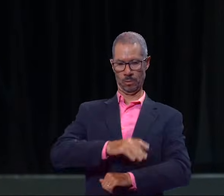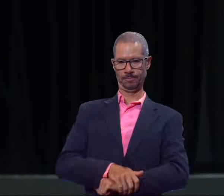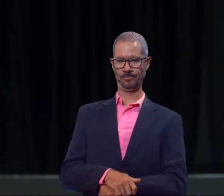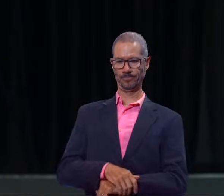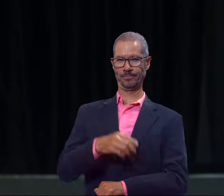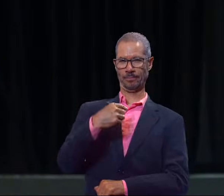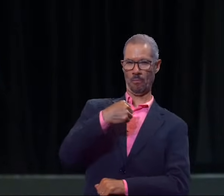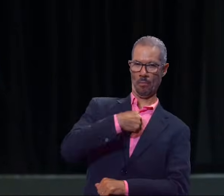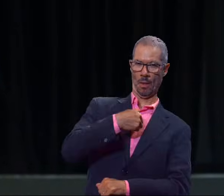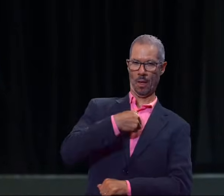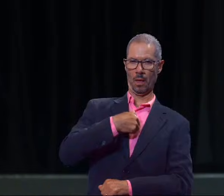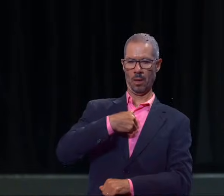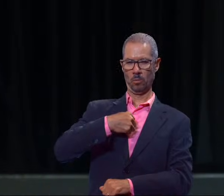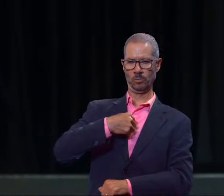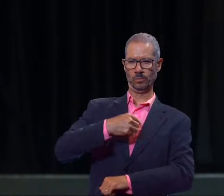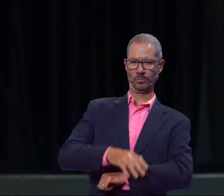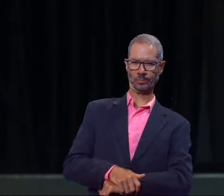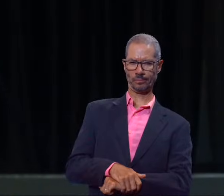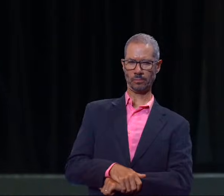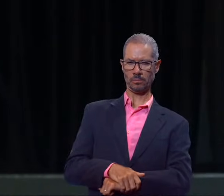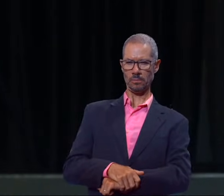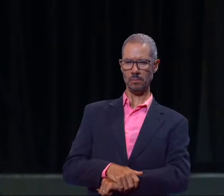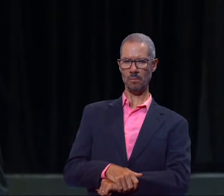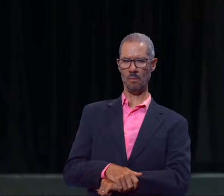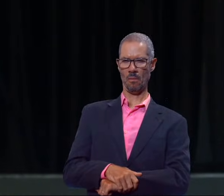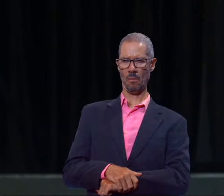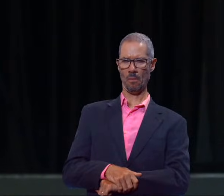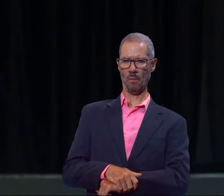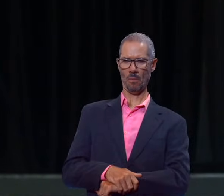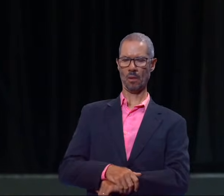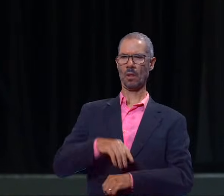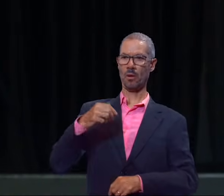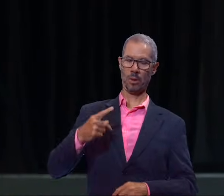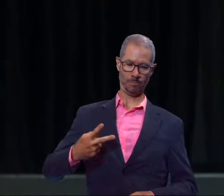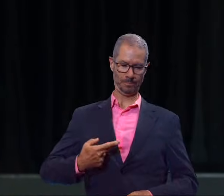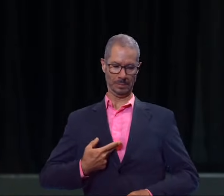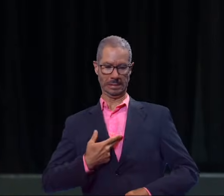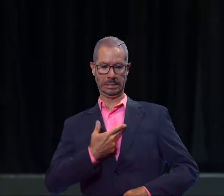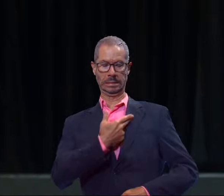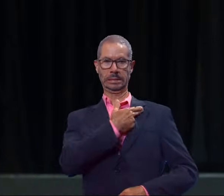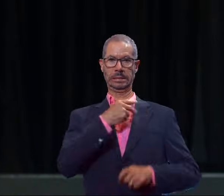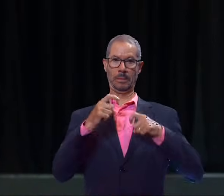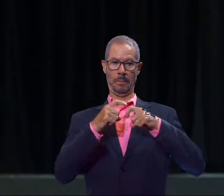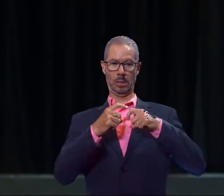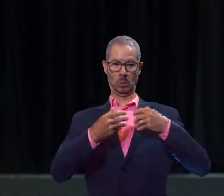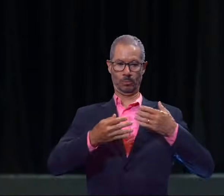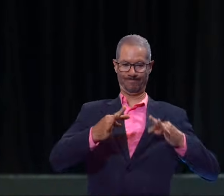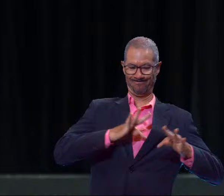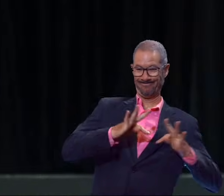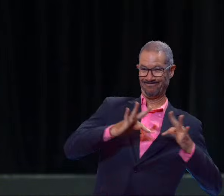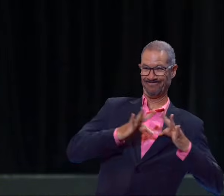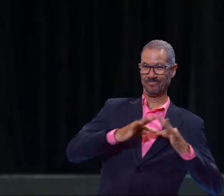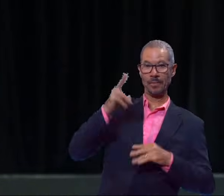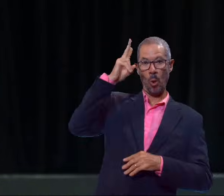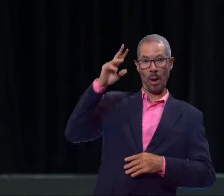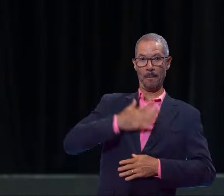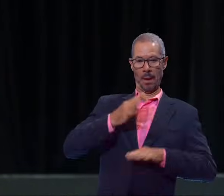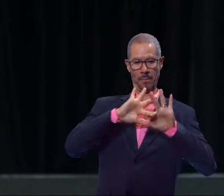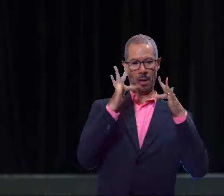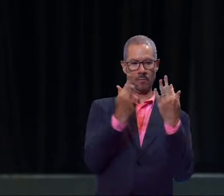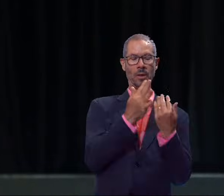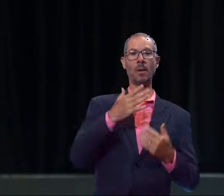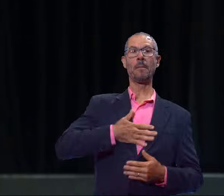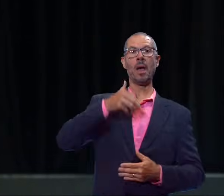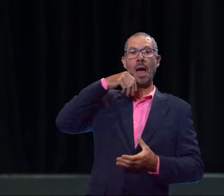Quando eu estava indo para a maca lá para o centro cirúrgico, eu lembrei da minha família, da minha